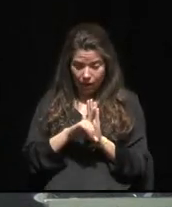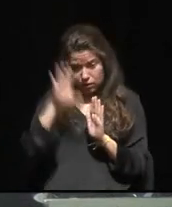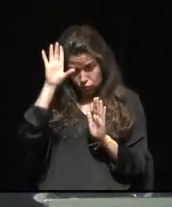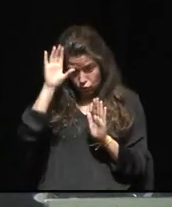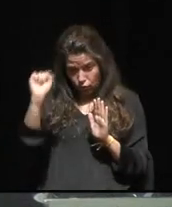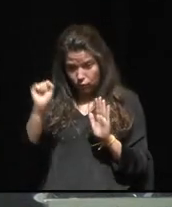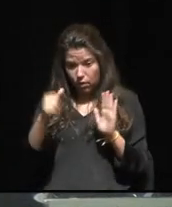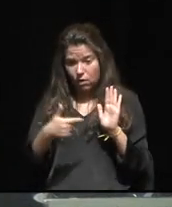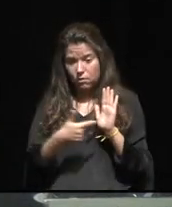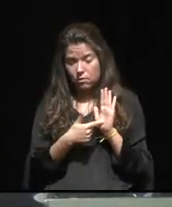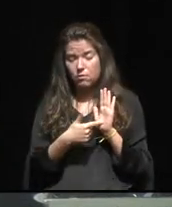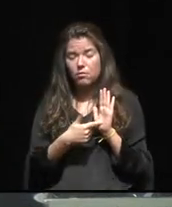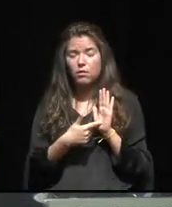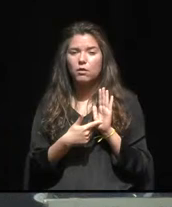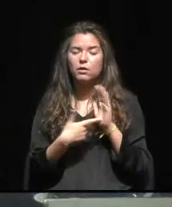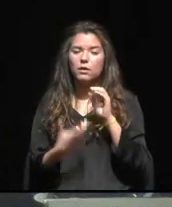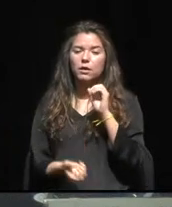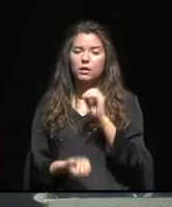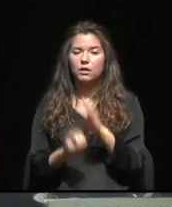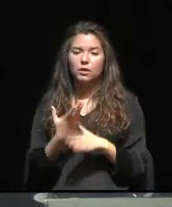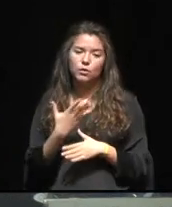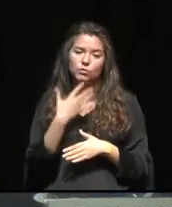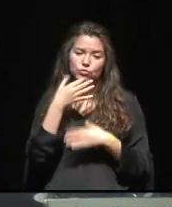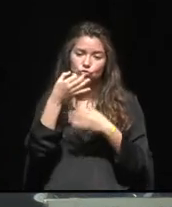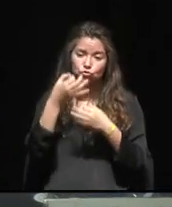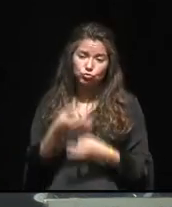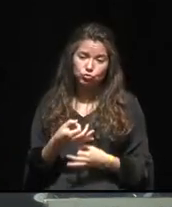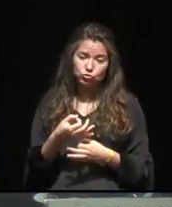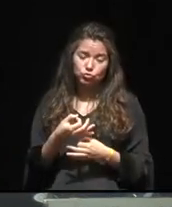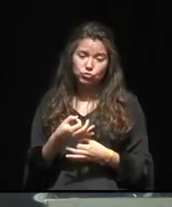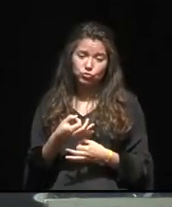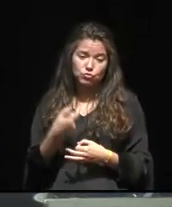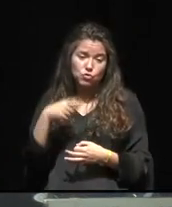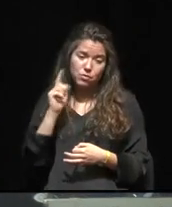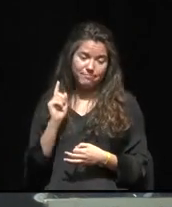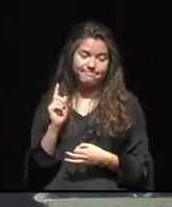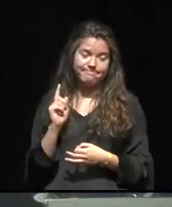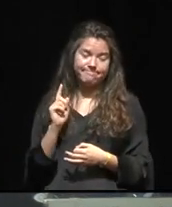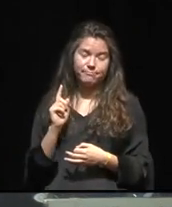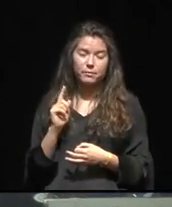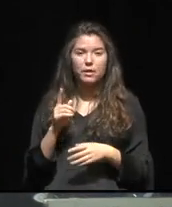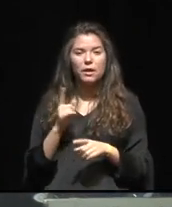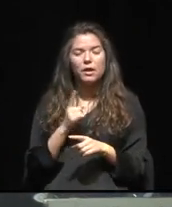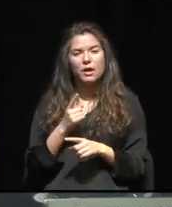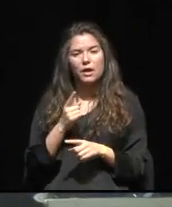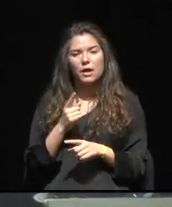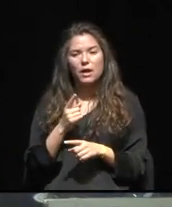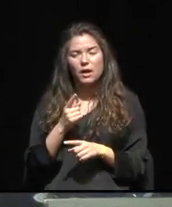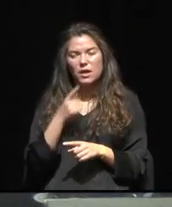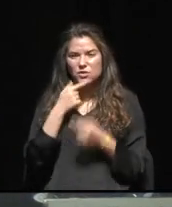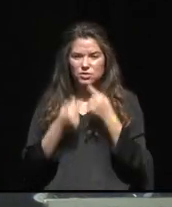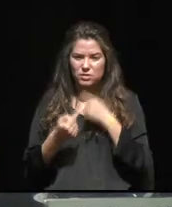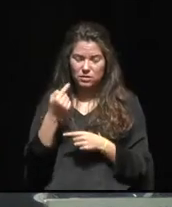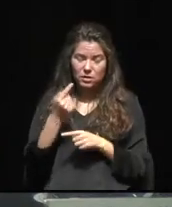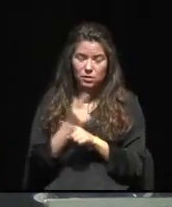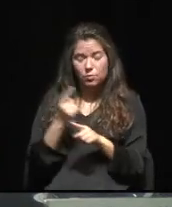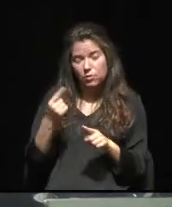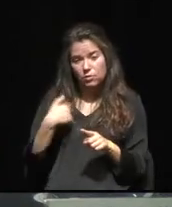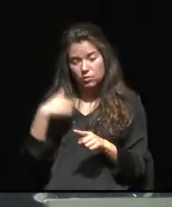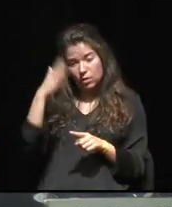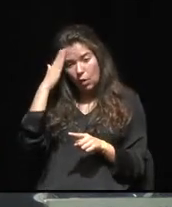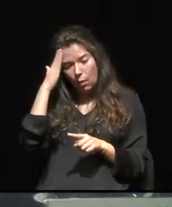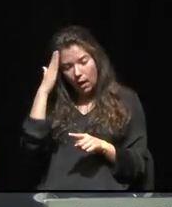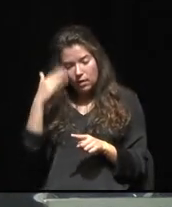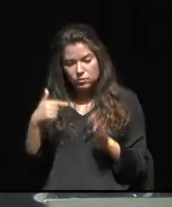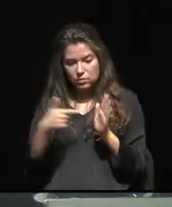governo que criou uma injustiça é estranho porque tanto quanto cranio esta esta